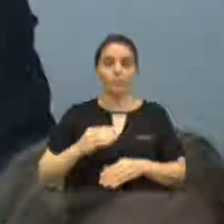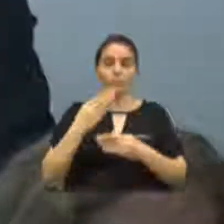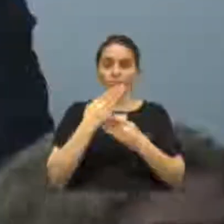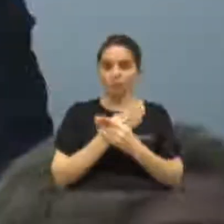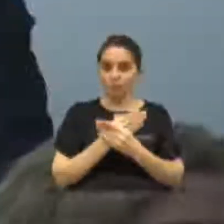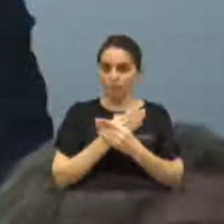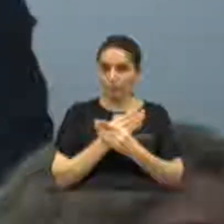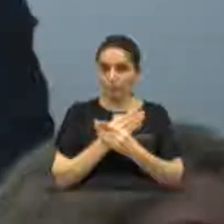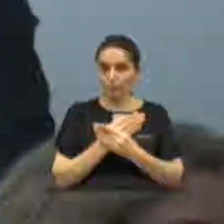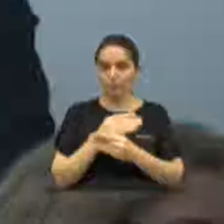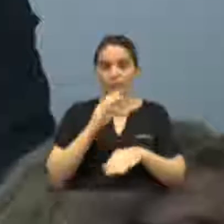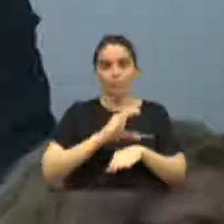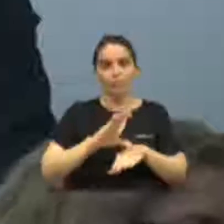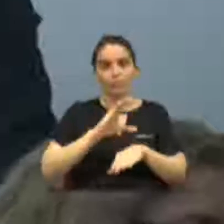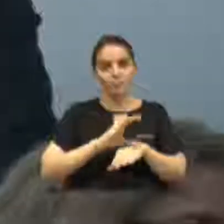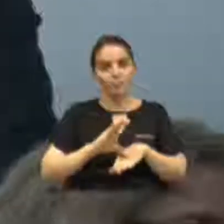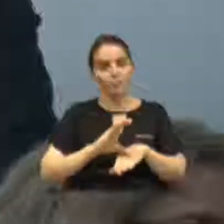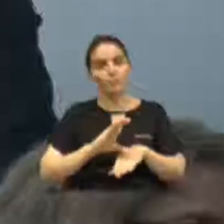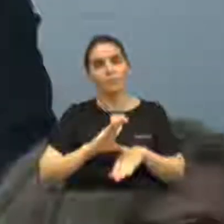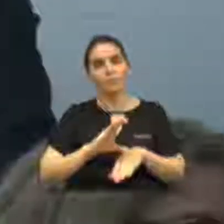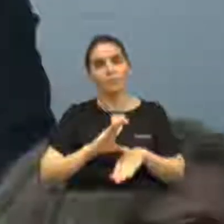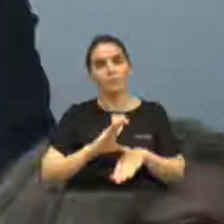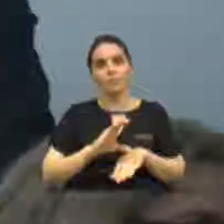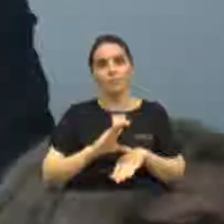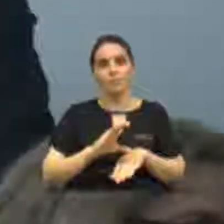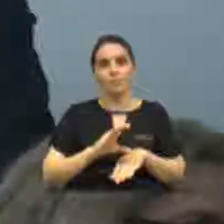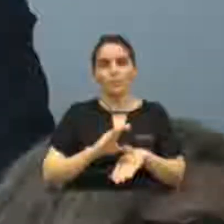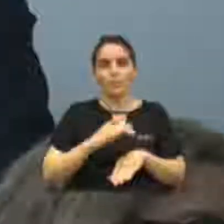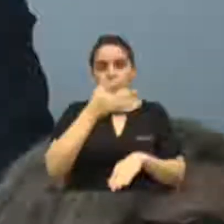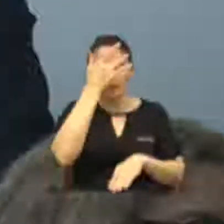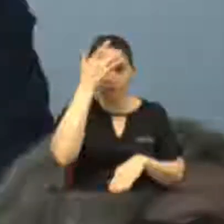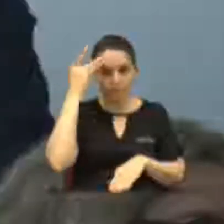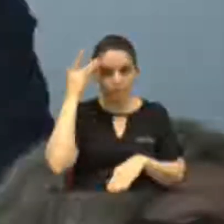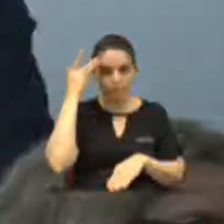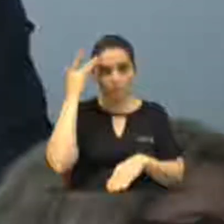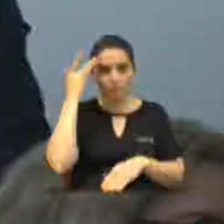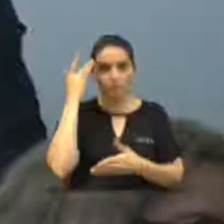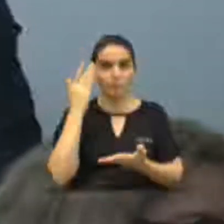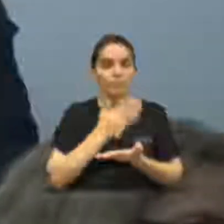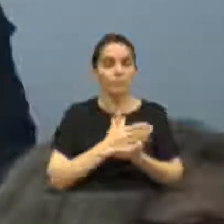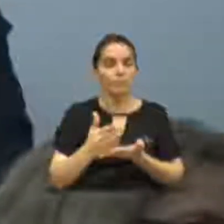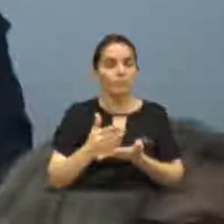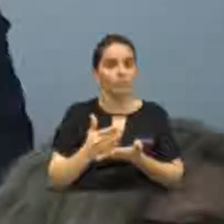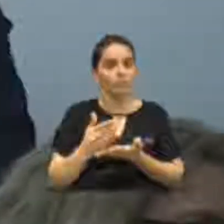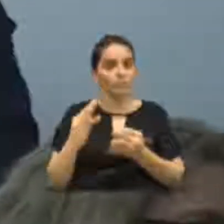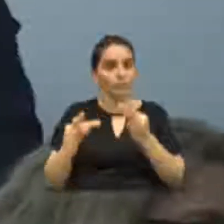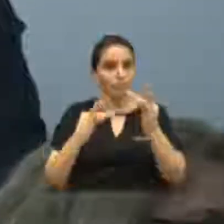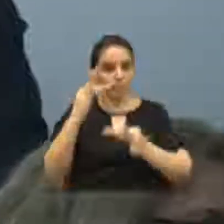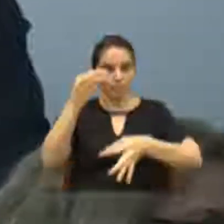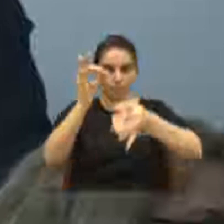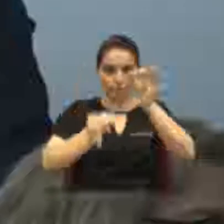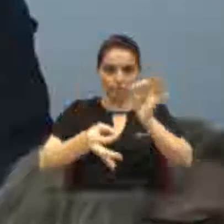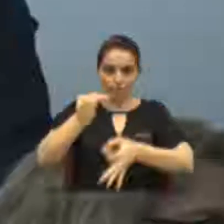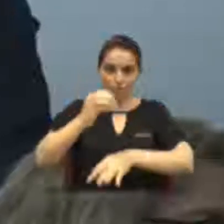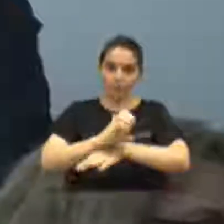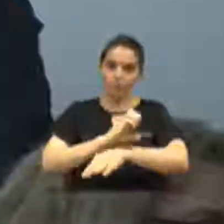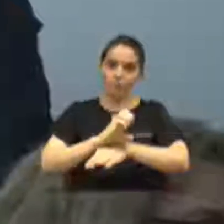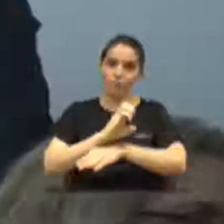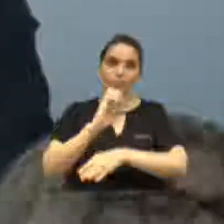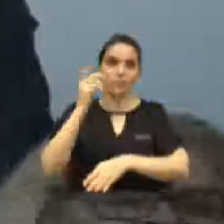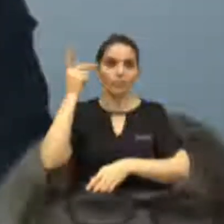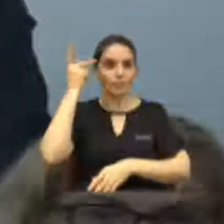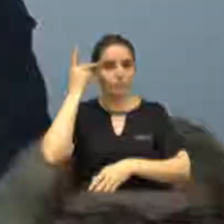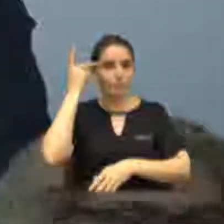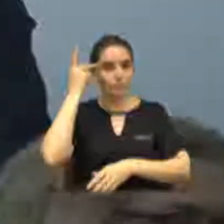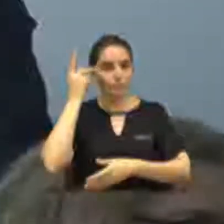civil em um curso preparatório para pessoas interessadas em ingressar no Tribunal de Justiça do Estado de São Paulo.